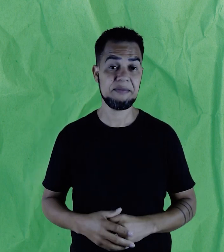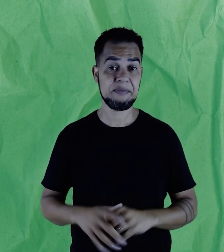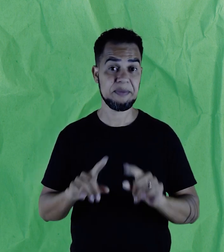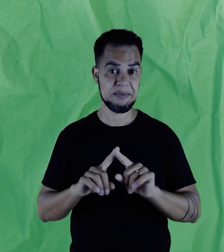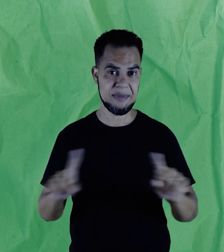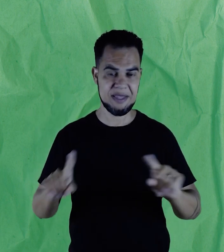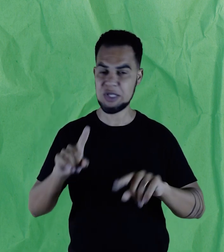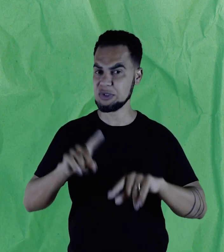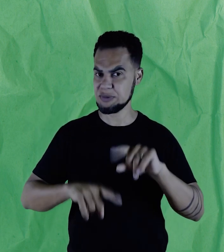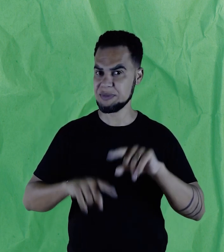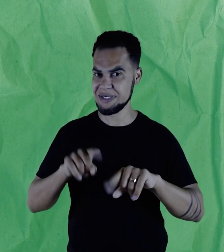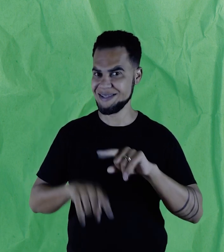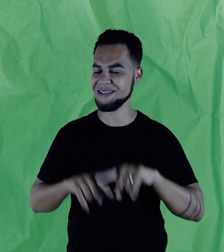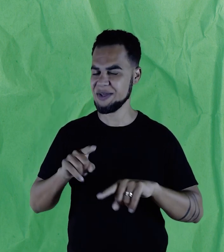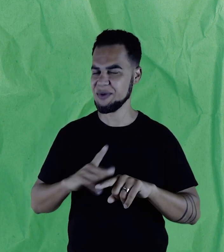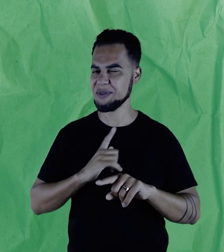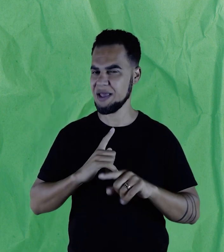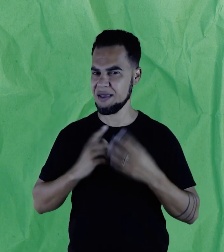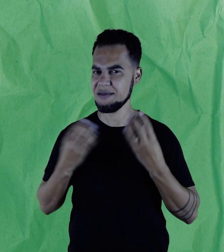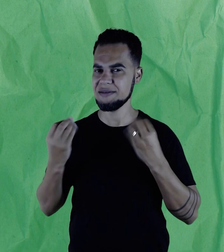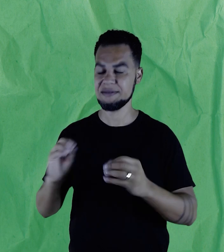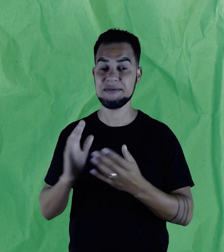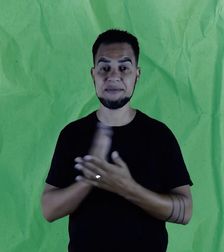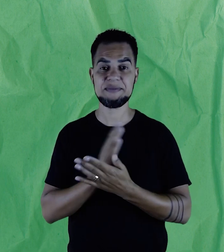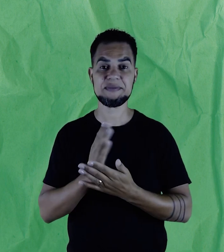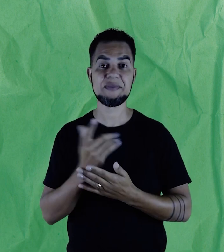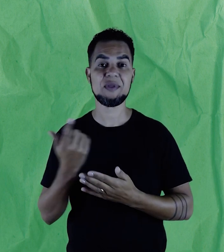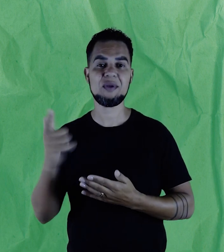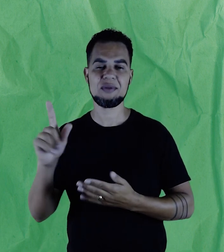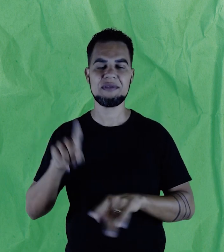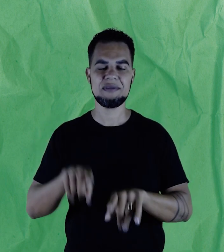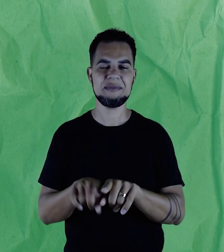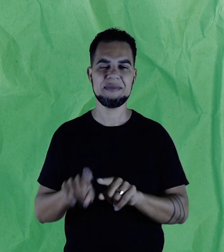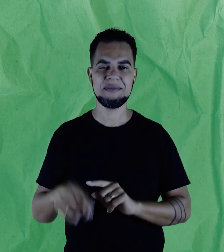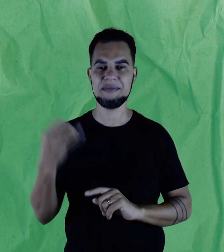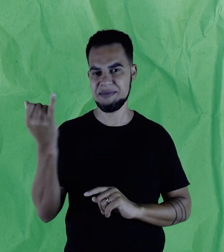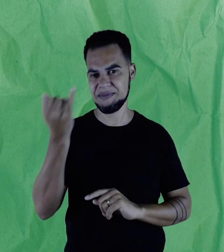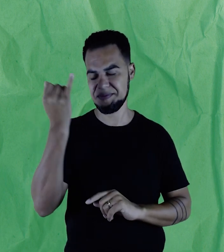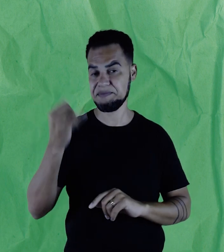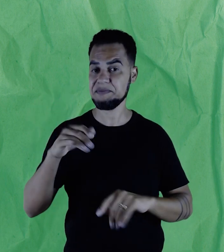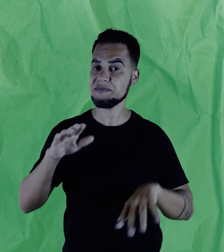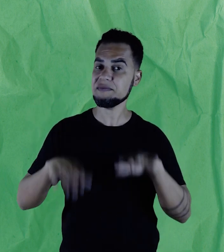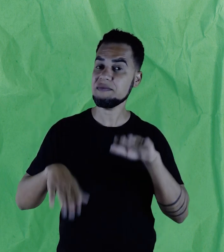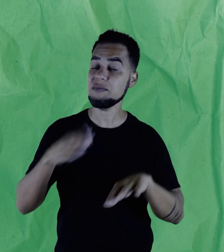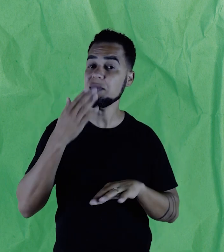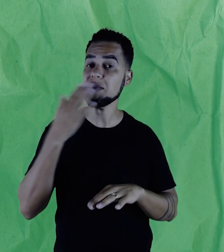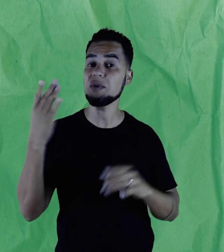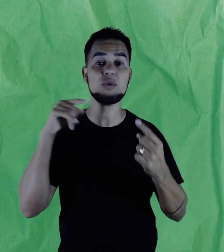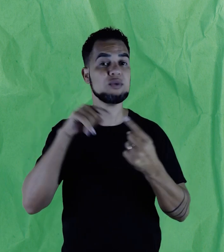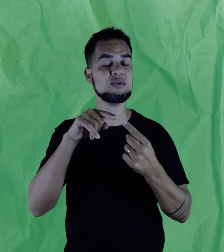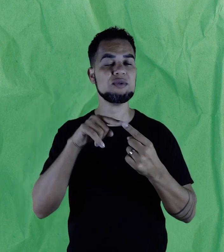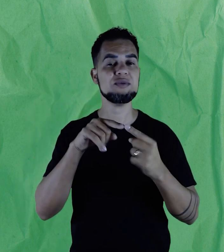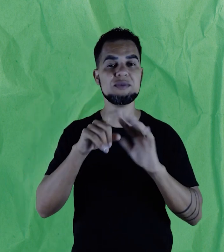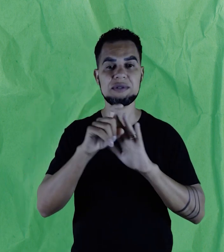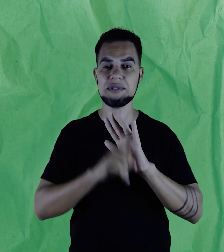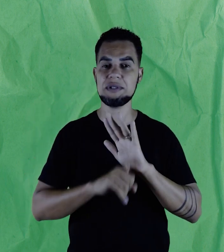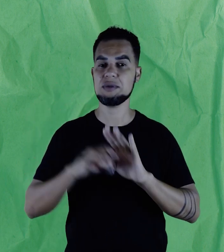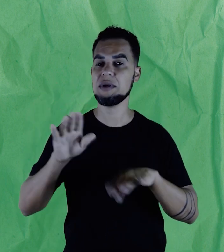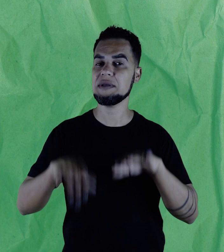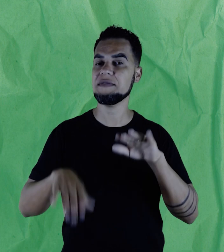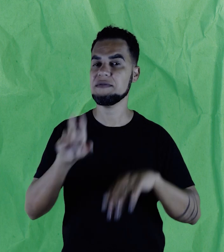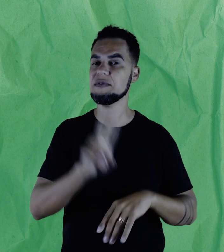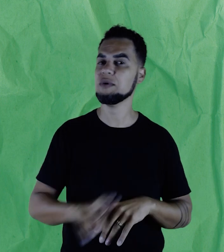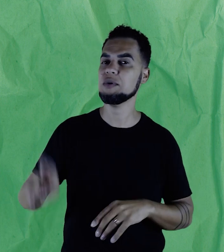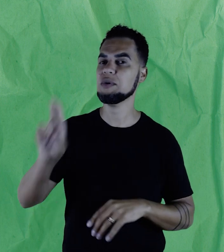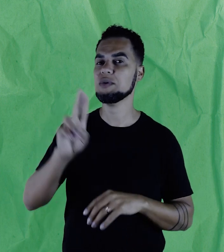no nosso material, vocês vão encontrar outras figuras que também são bastante importantes. Dependendo do tipo de texto, pode ser que você trabalhe um pouco